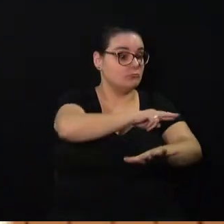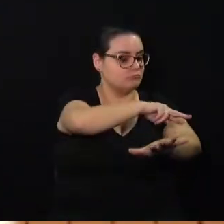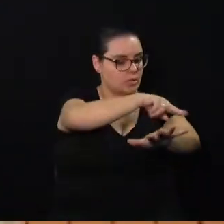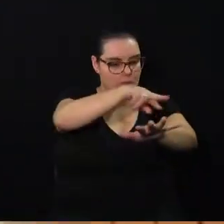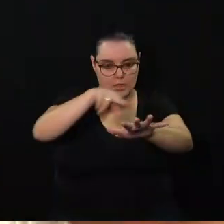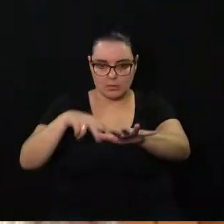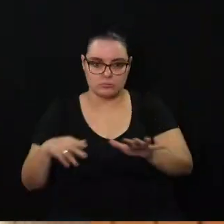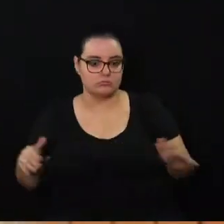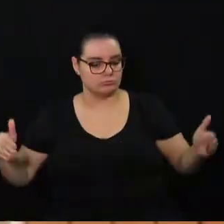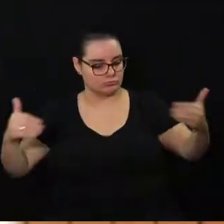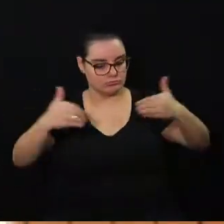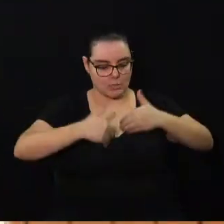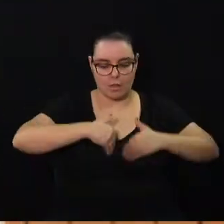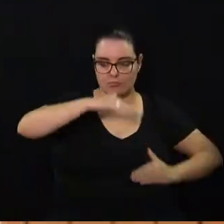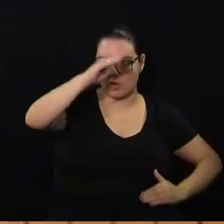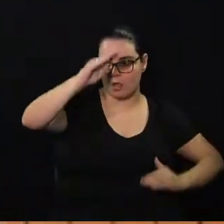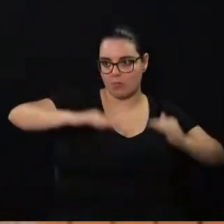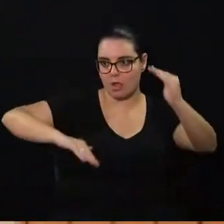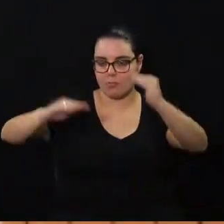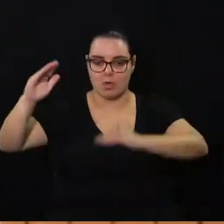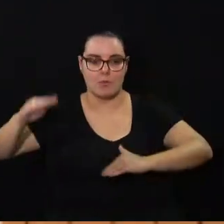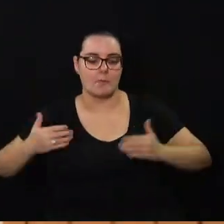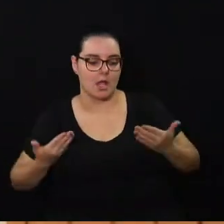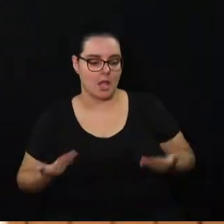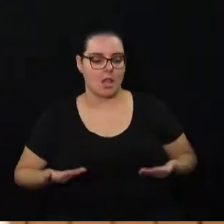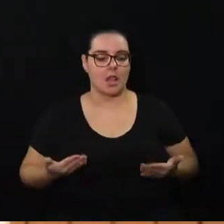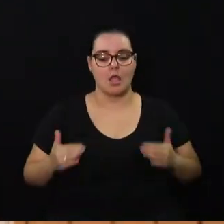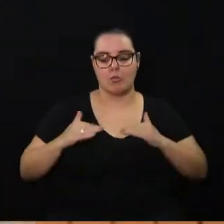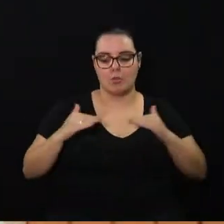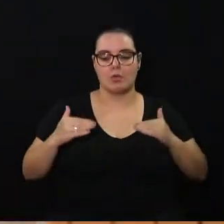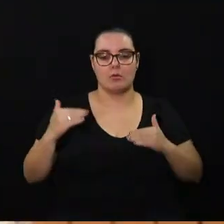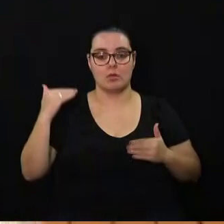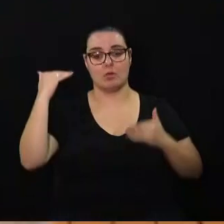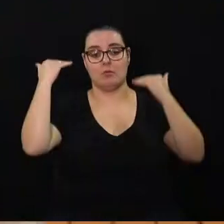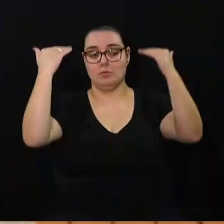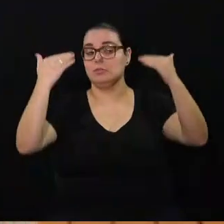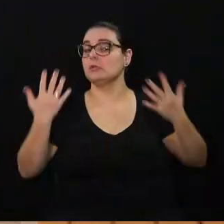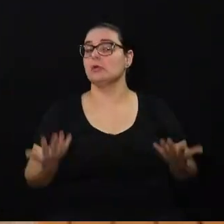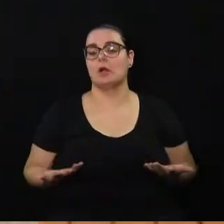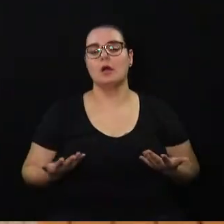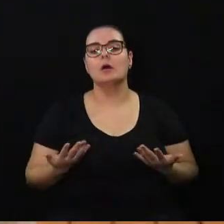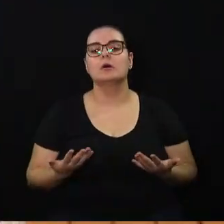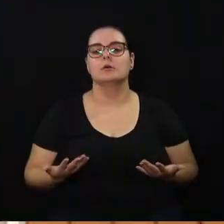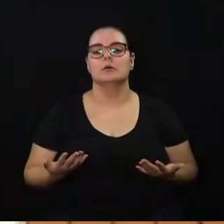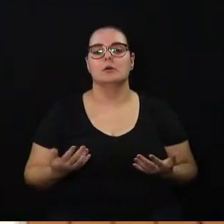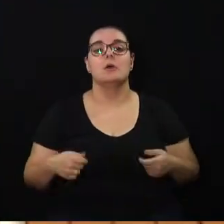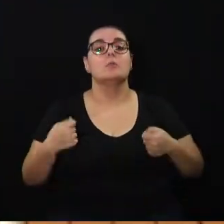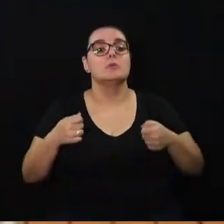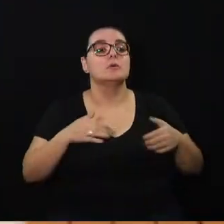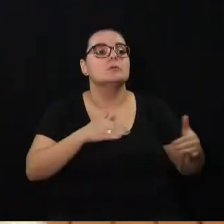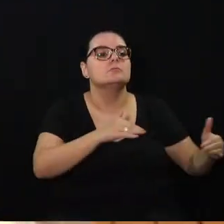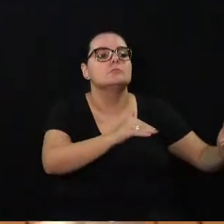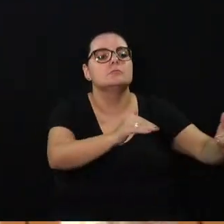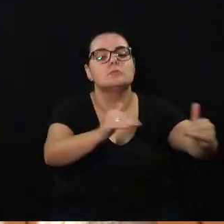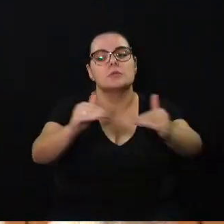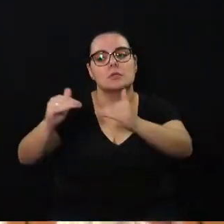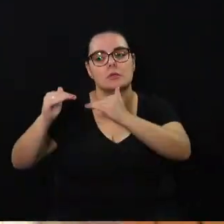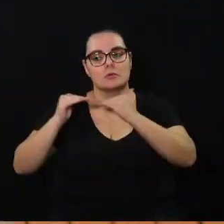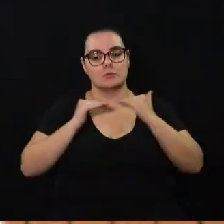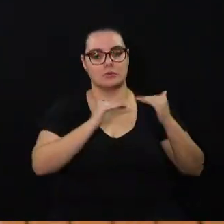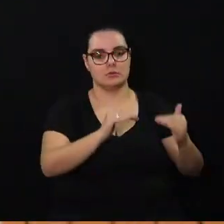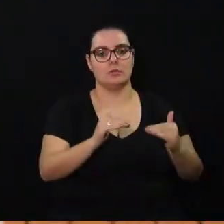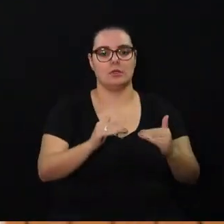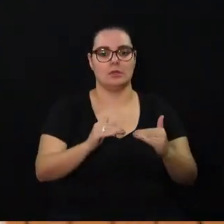espectro tão amplo eu preciso entender que eu tenho que dar as mesmas condições para todos eles então não dá pra